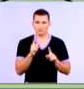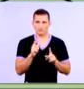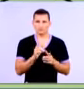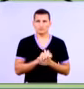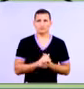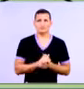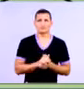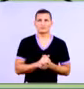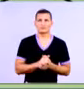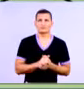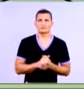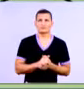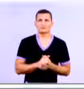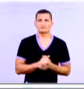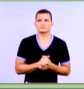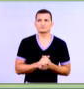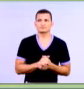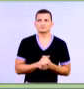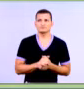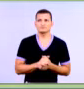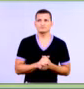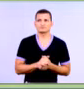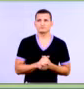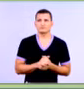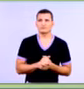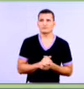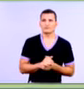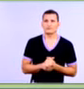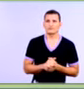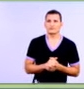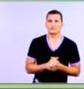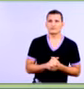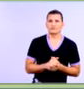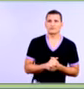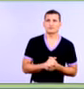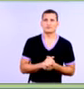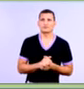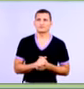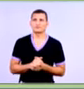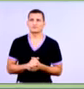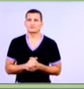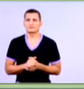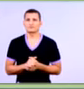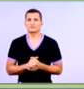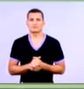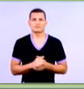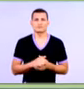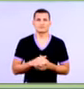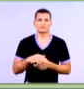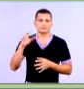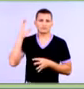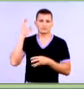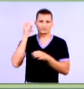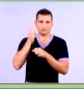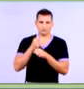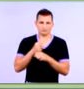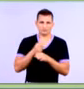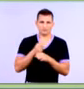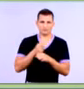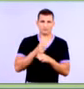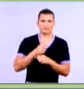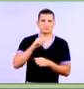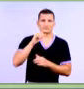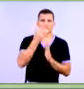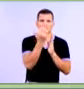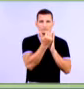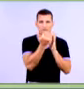através de encadeamento. Então vamos ver isso. Olha lá, estou fazendo uma revisão da lista